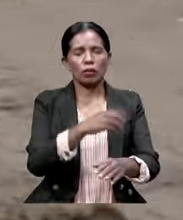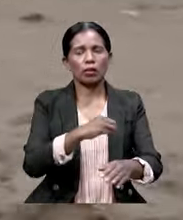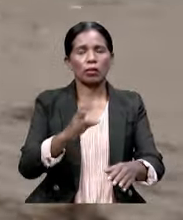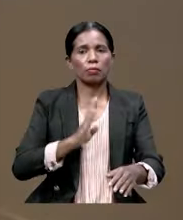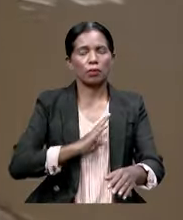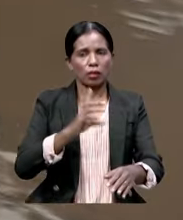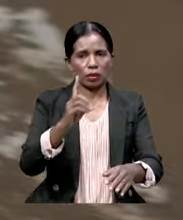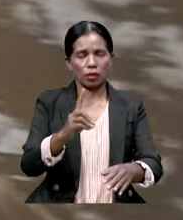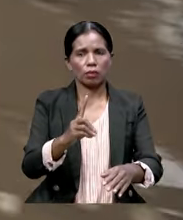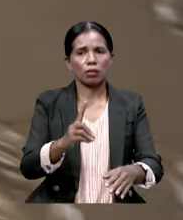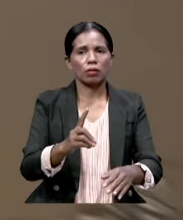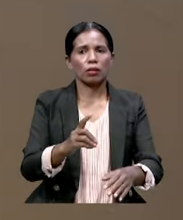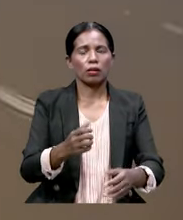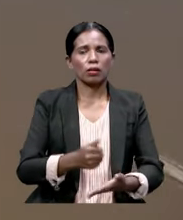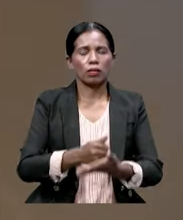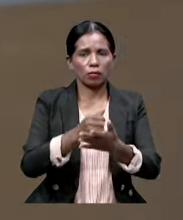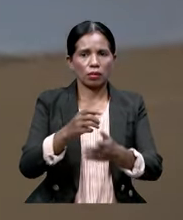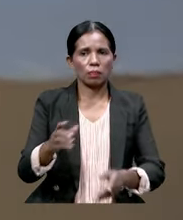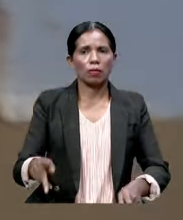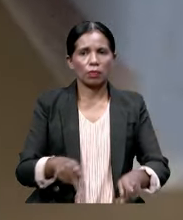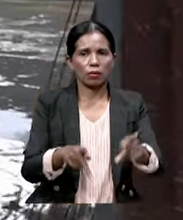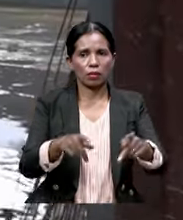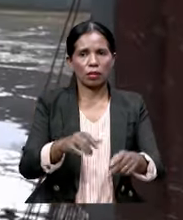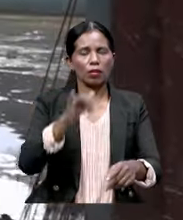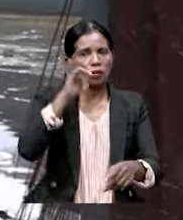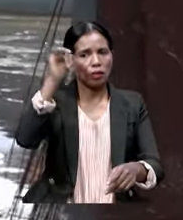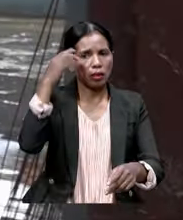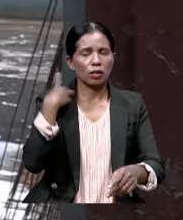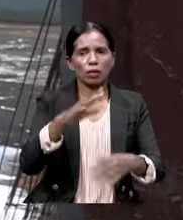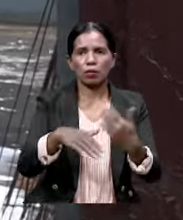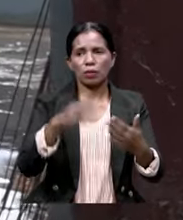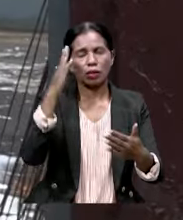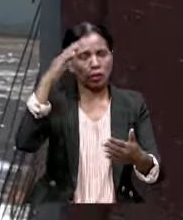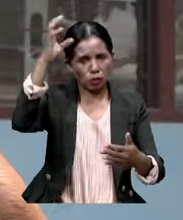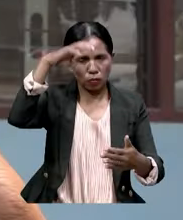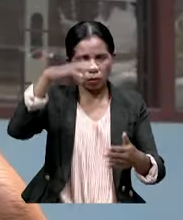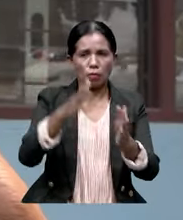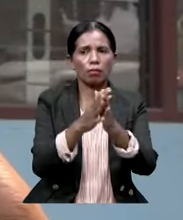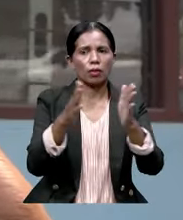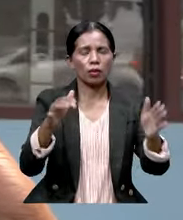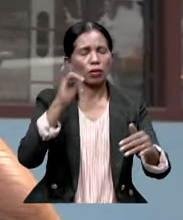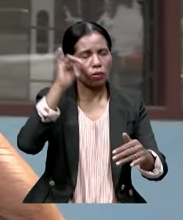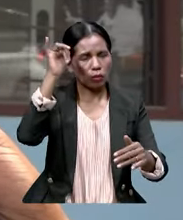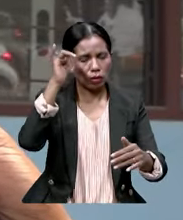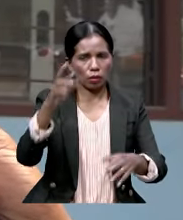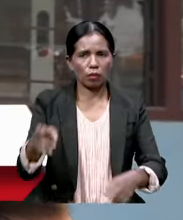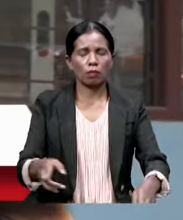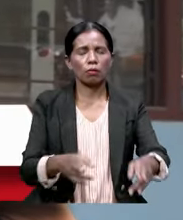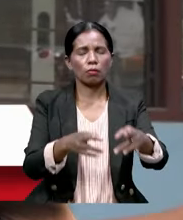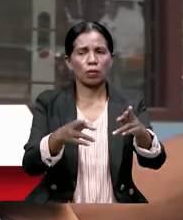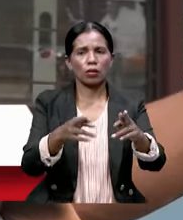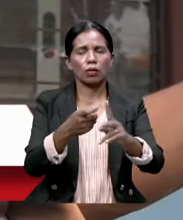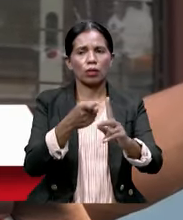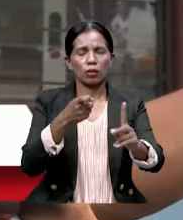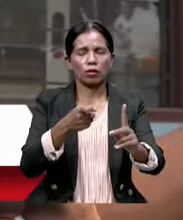Santana, holi dificulta atendimento ba público. Acontece tambor orse kita uto atene kata udam bote, né? Be orse mota si